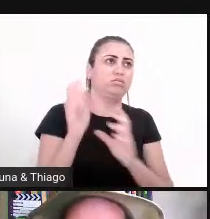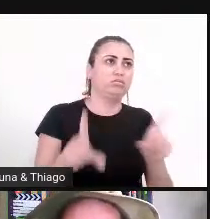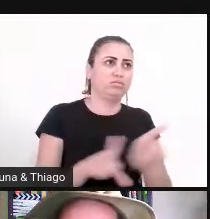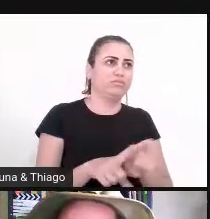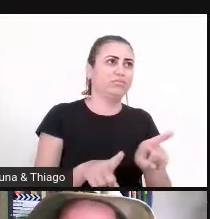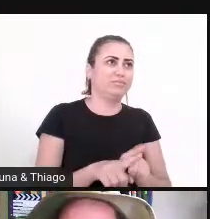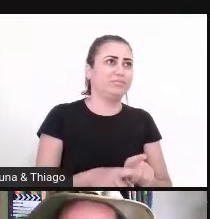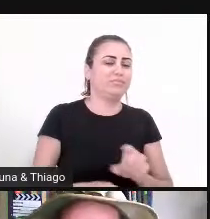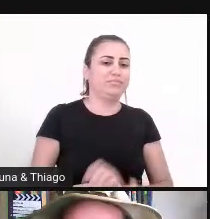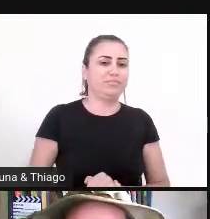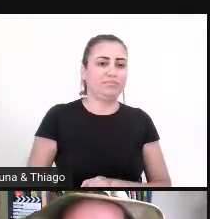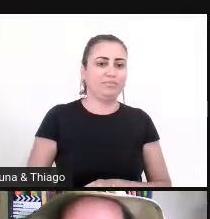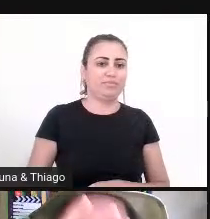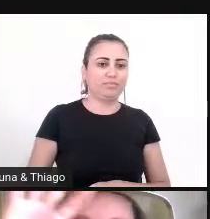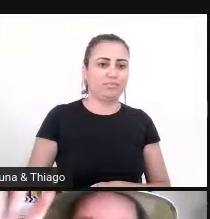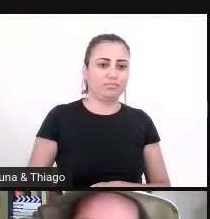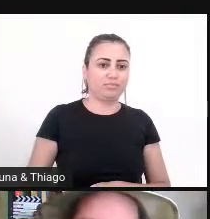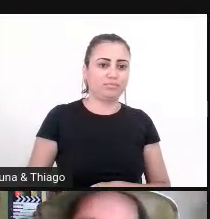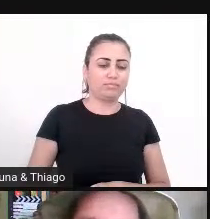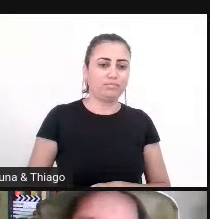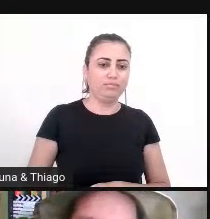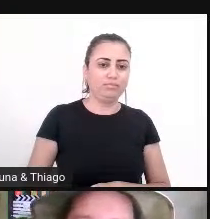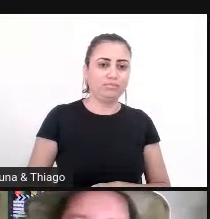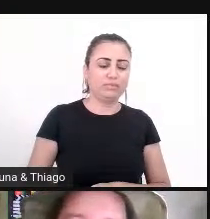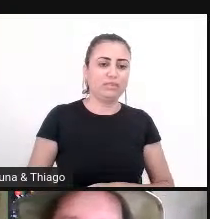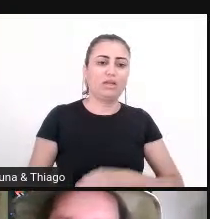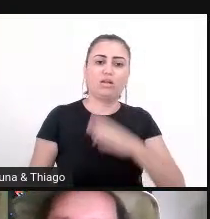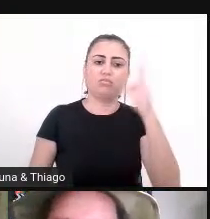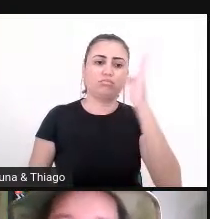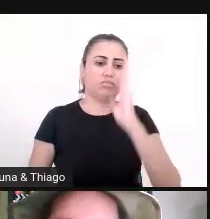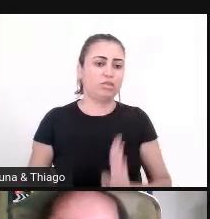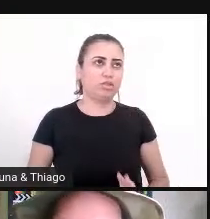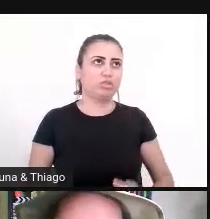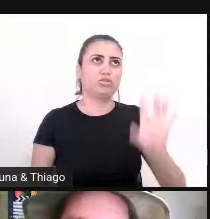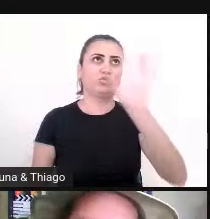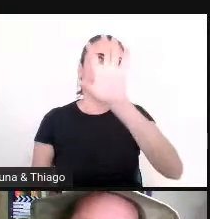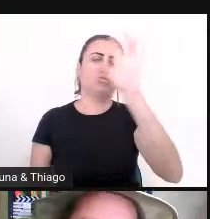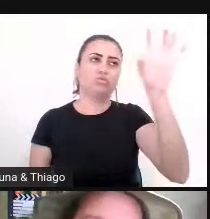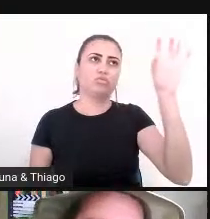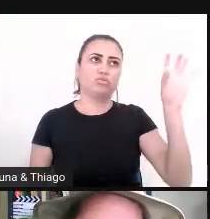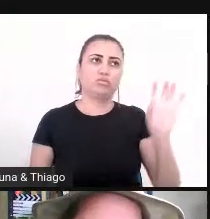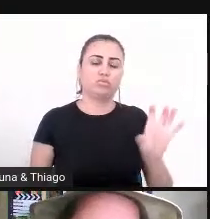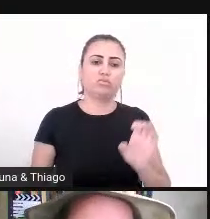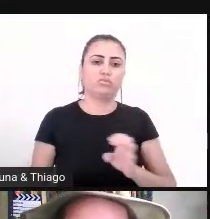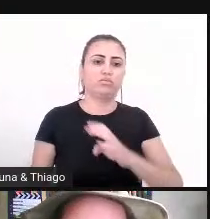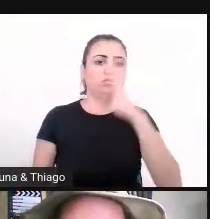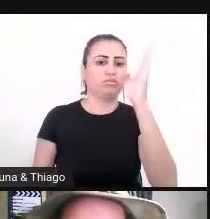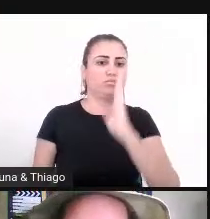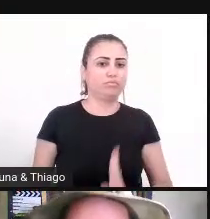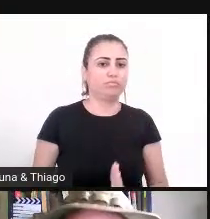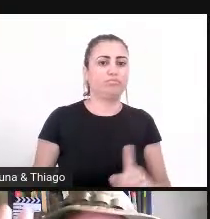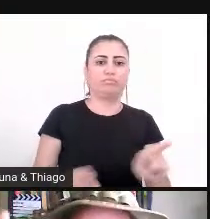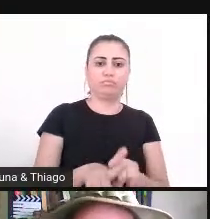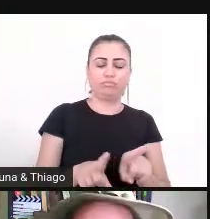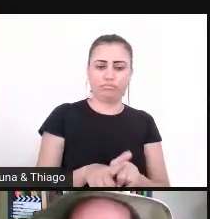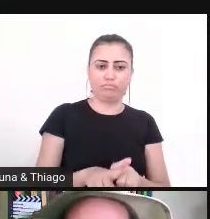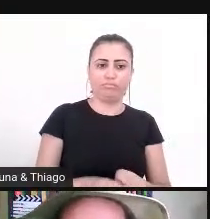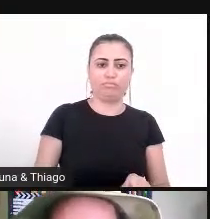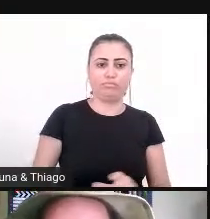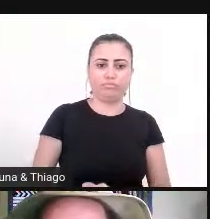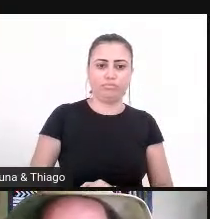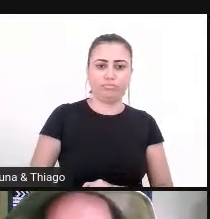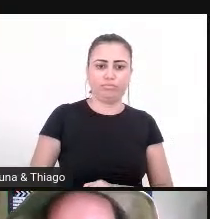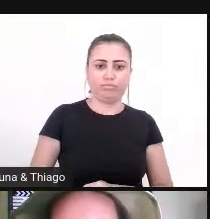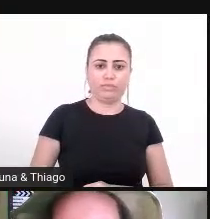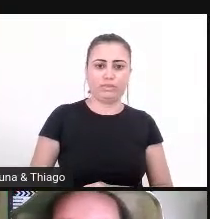Foneutra nigriventer, né? Se você estiver em outra parte do Brasil, a aranha aí do folhiço, do jardim de lixo, né? Tem os quitenídeos também que tem lá,